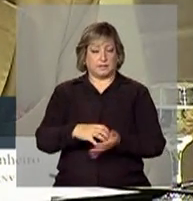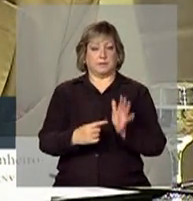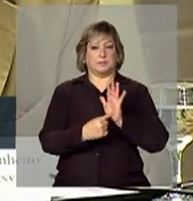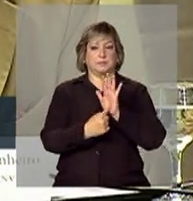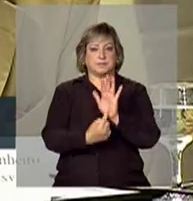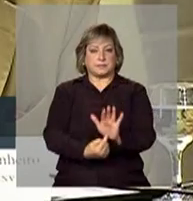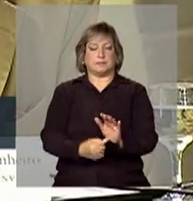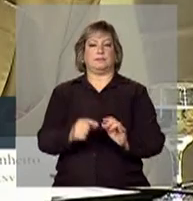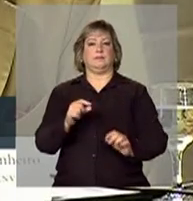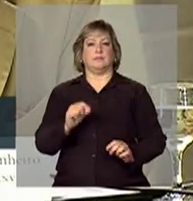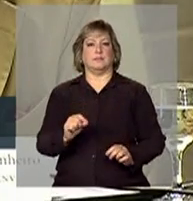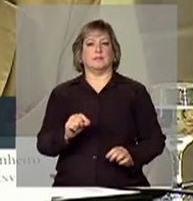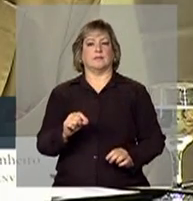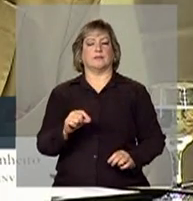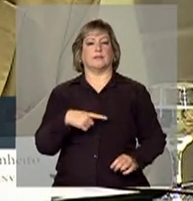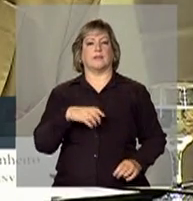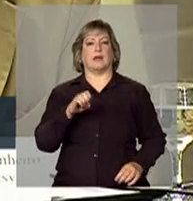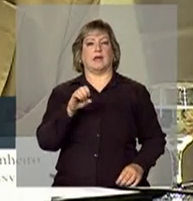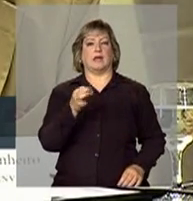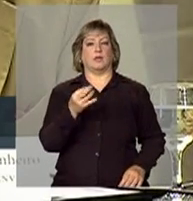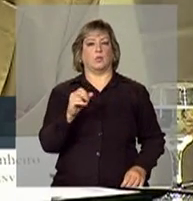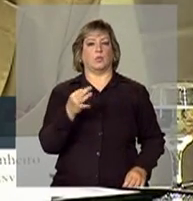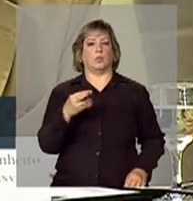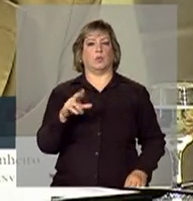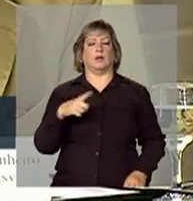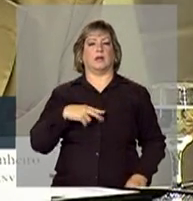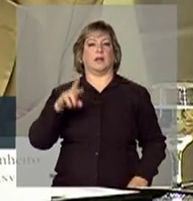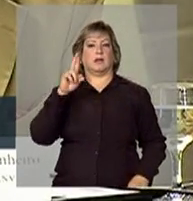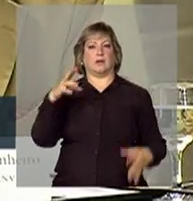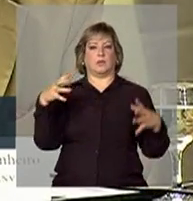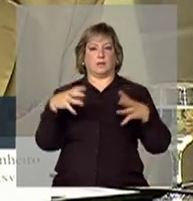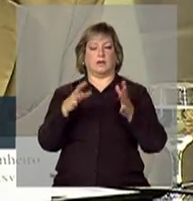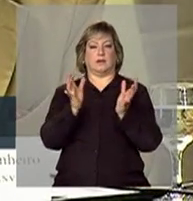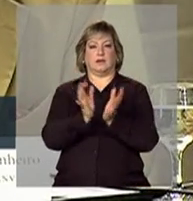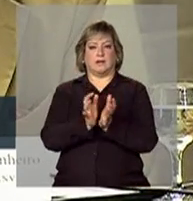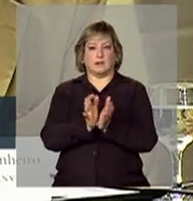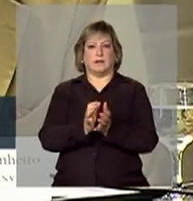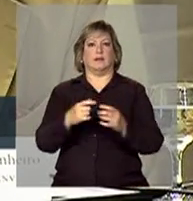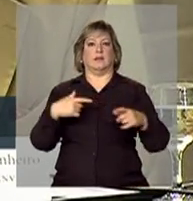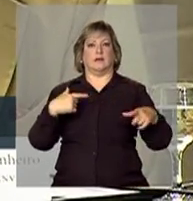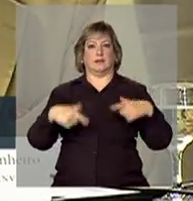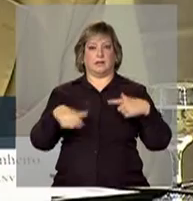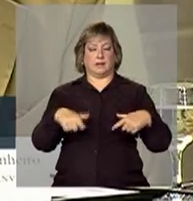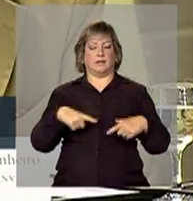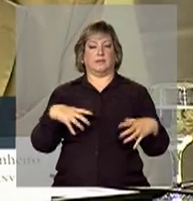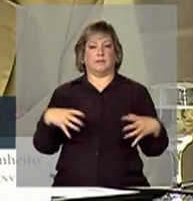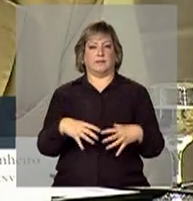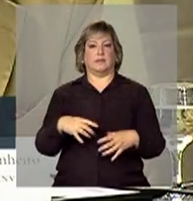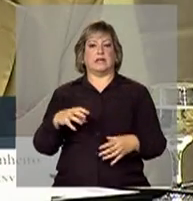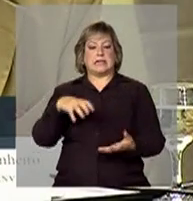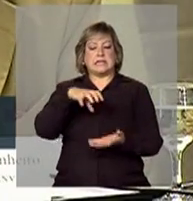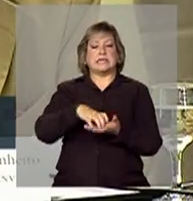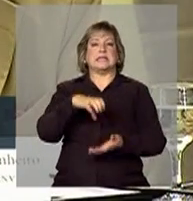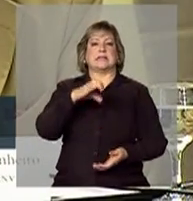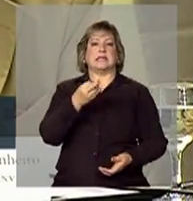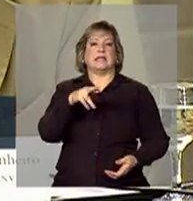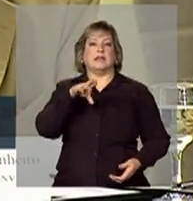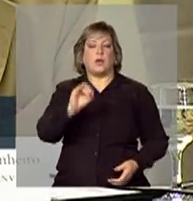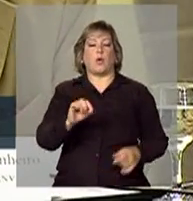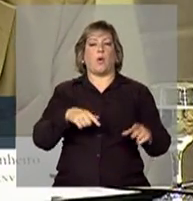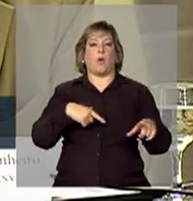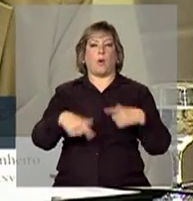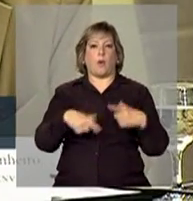à identificação da estrutura responsável pela direção e pelas atividades dos centros de operação e defesa internos, COD,